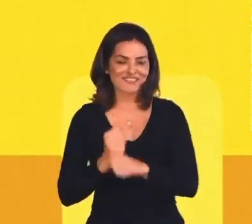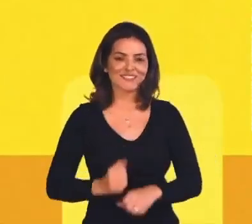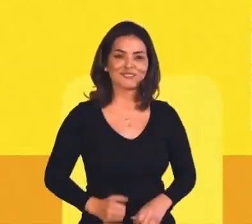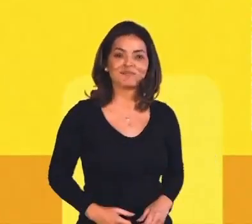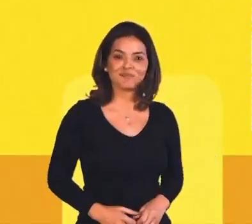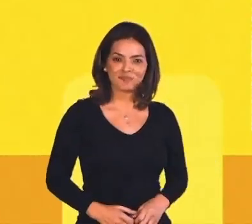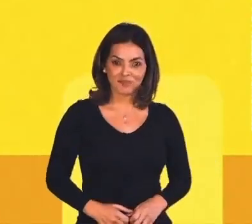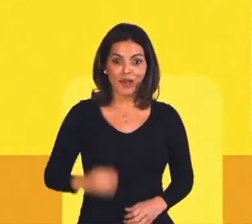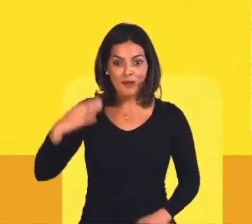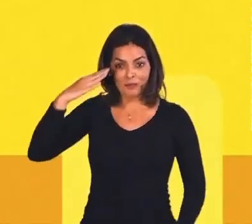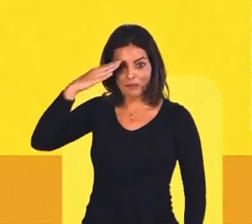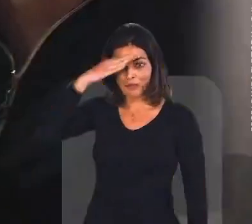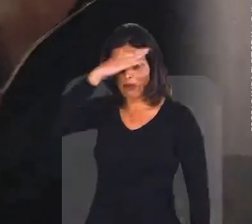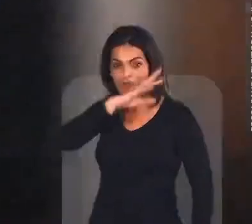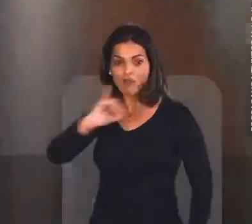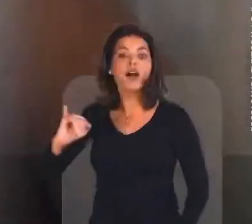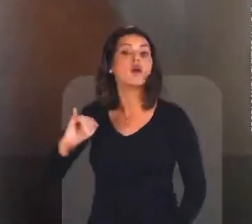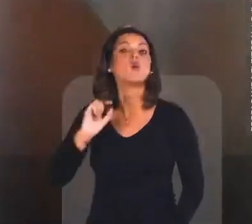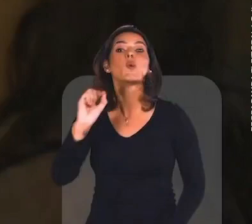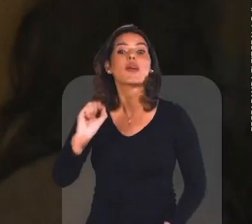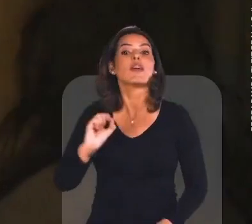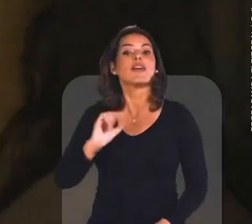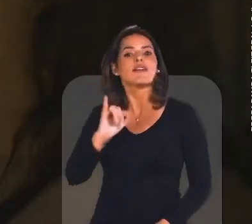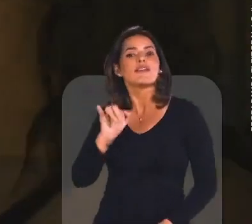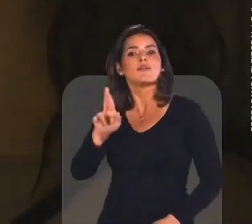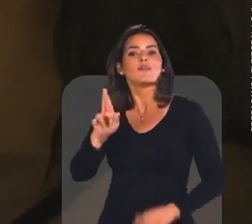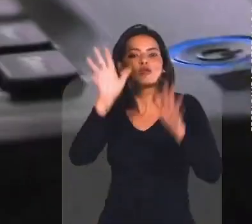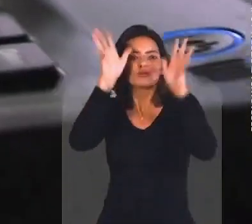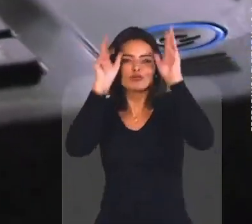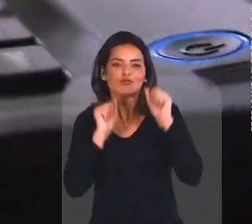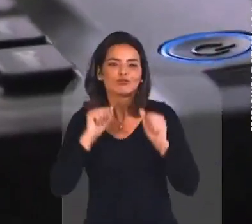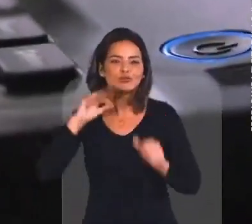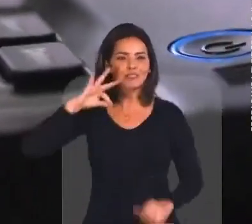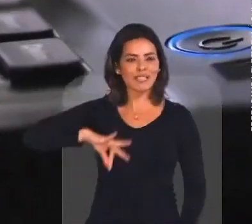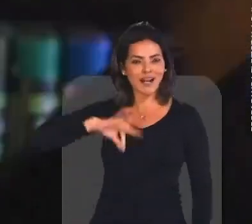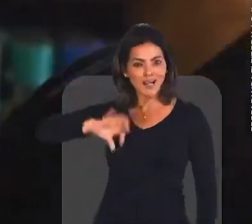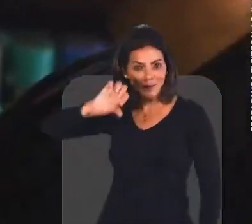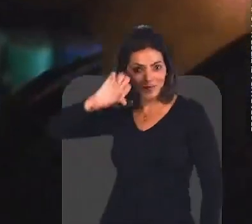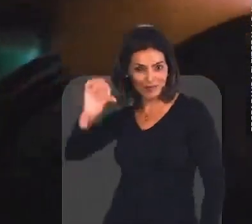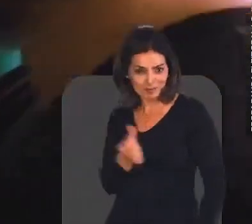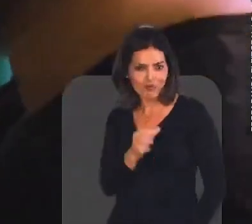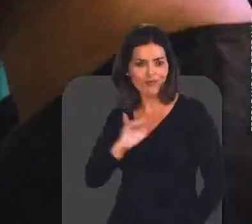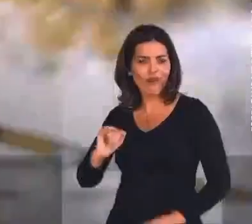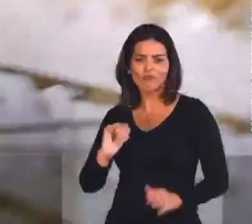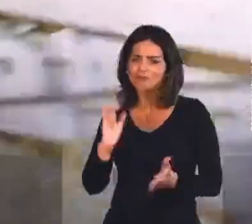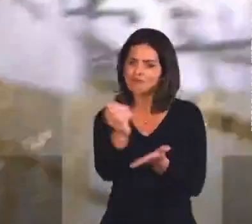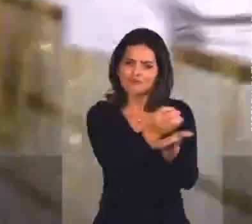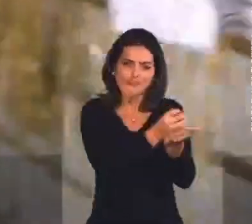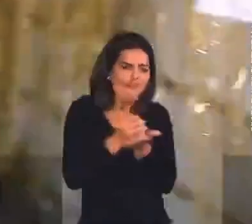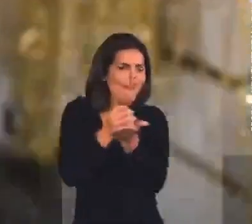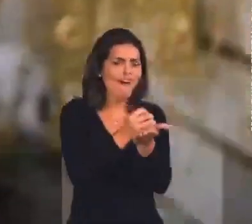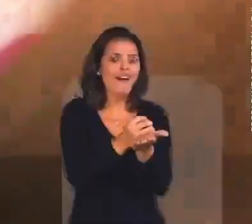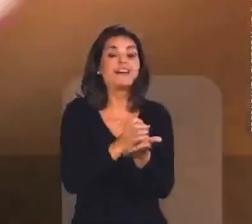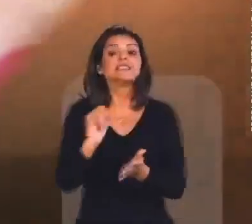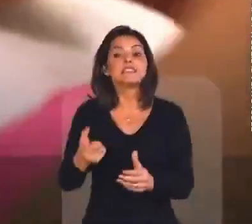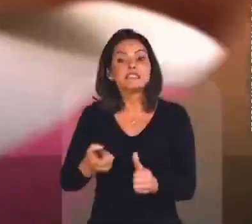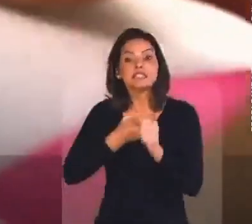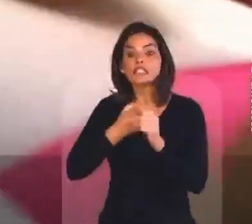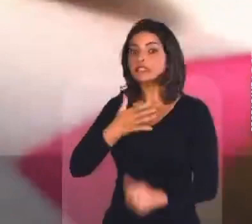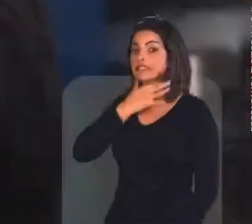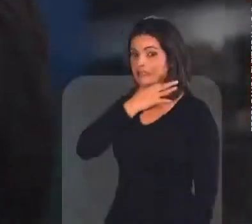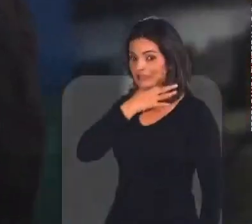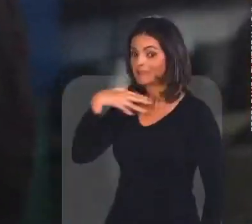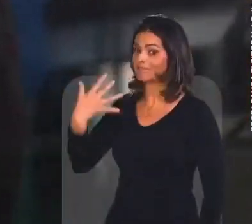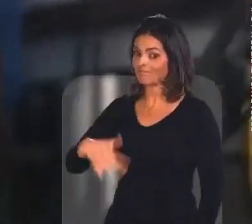mandato. Bolsonaro vai zerar o imposto de renda para quem ganha até 6 mil reais. E para você sair do vermelho, ele